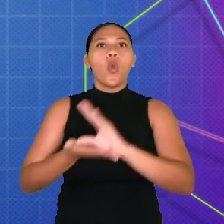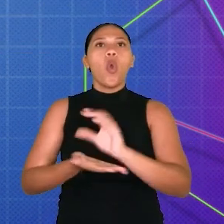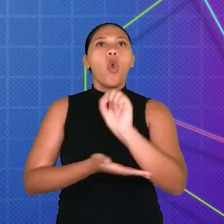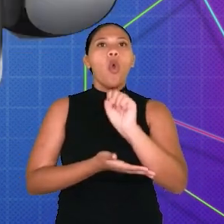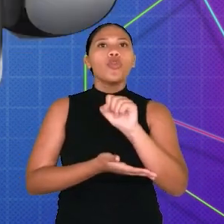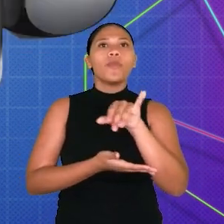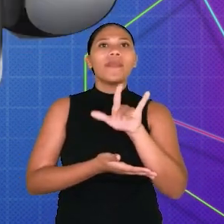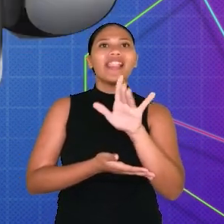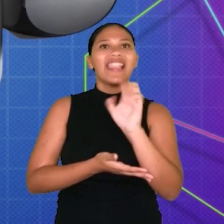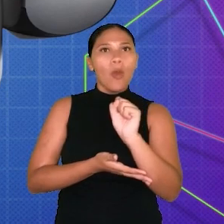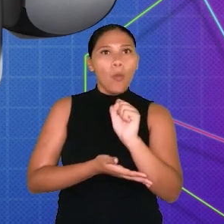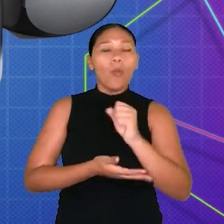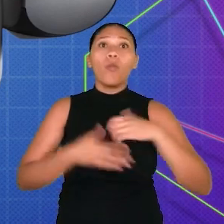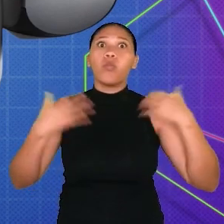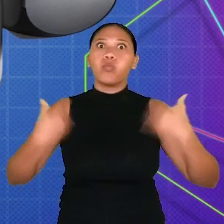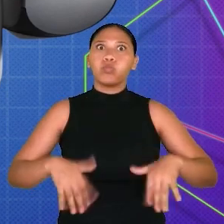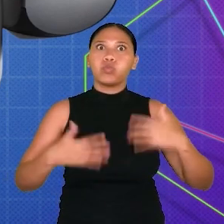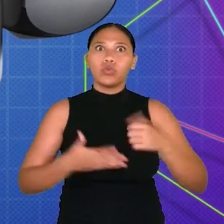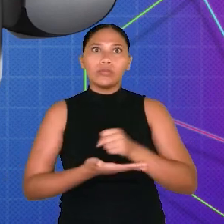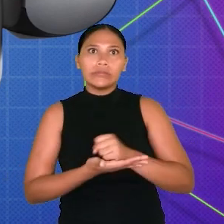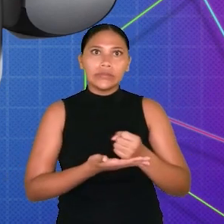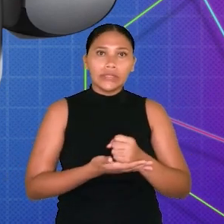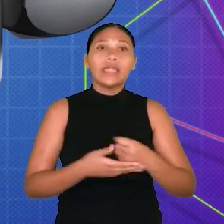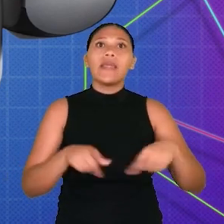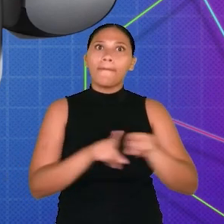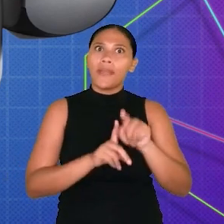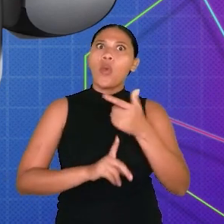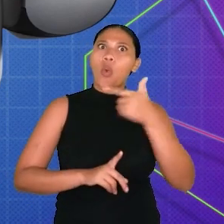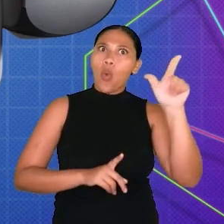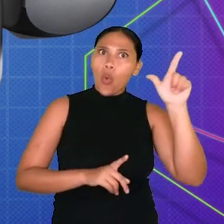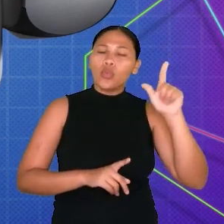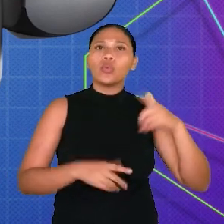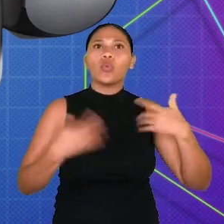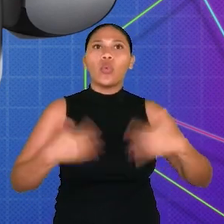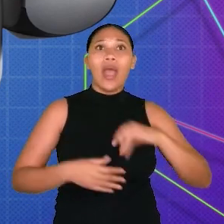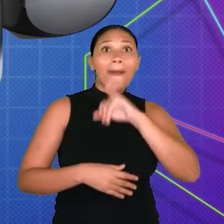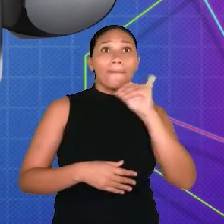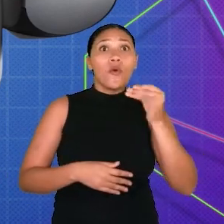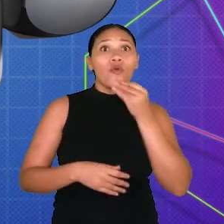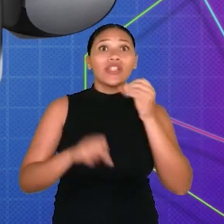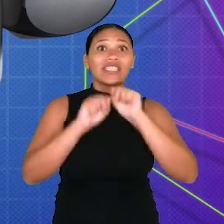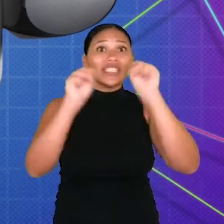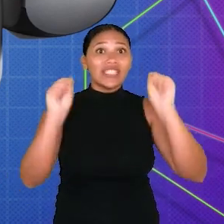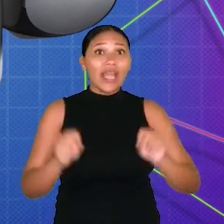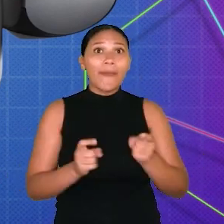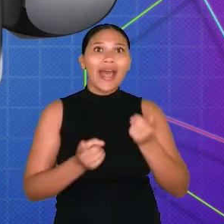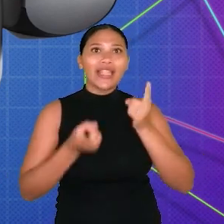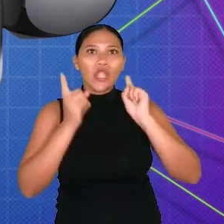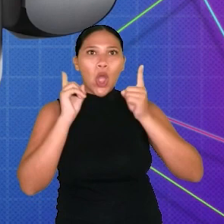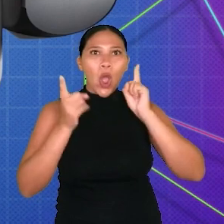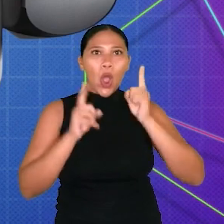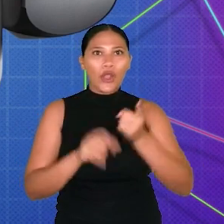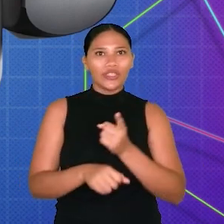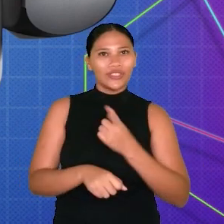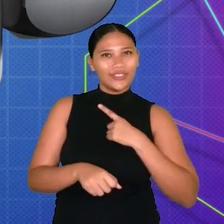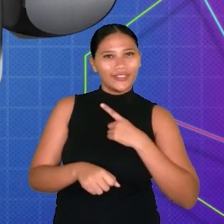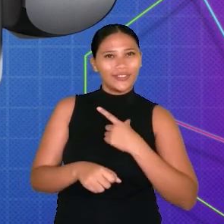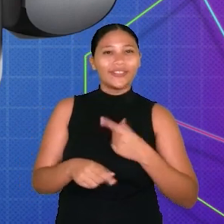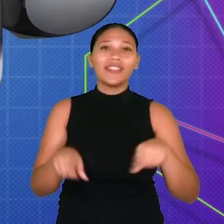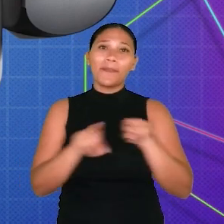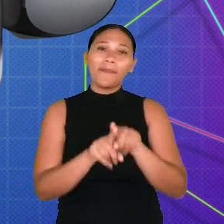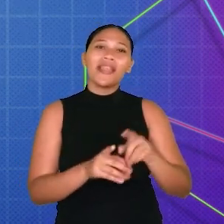8 milhões no Ouya, um console de videogame de baixo custo, aproveitando o sucesso do sistema Android e a tendência dos